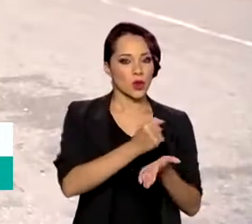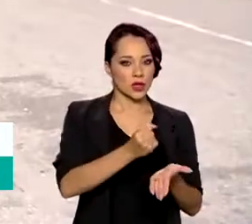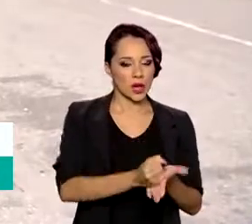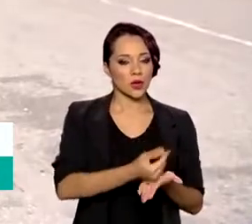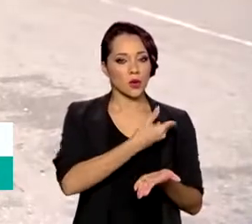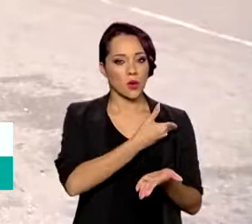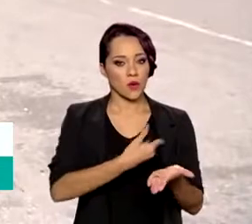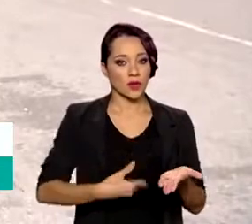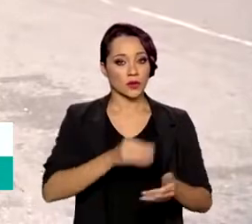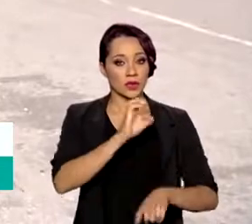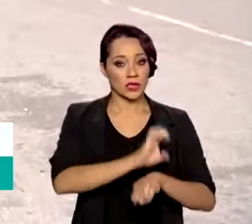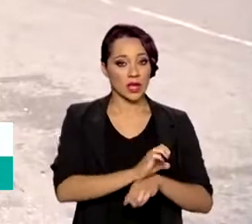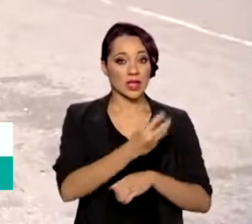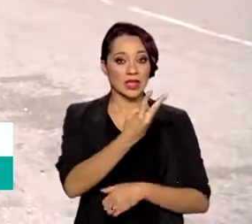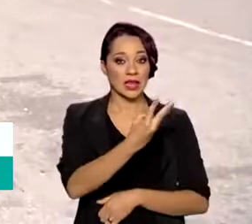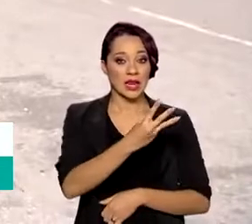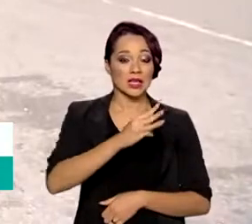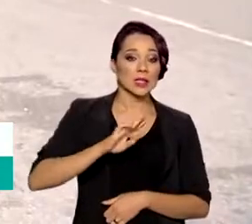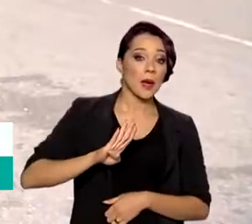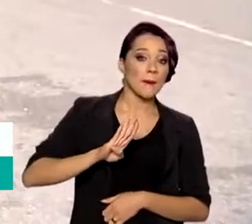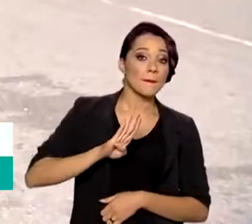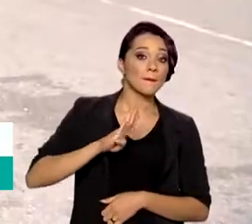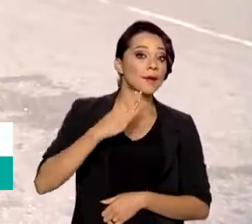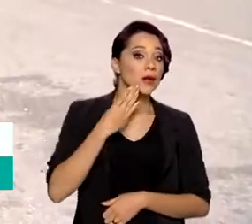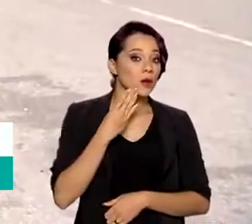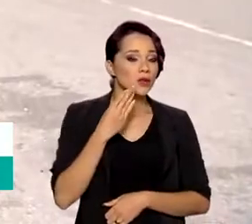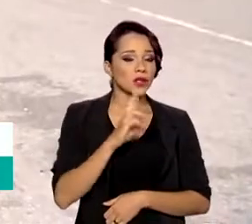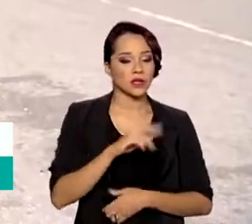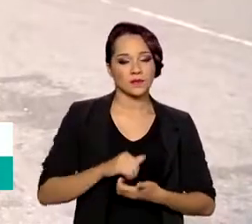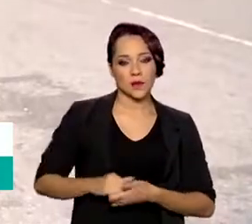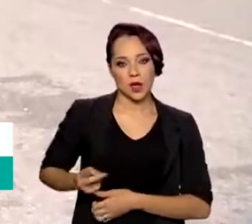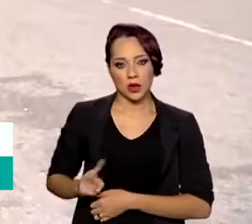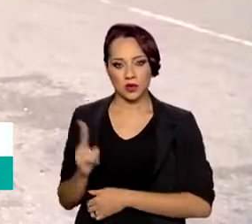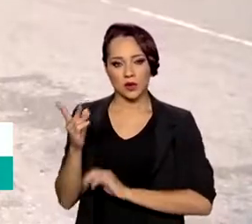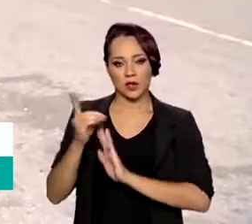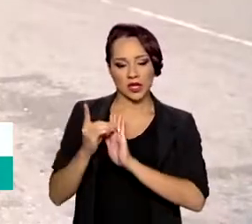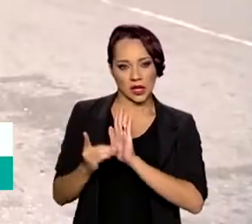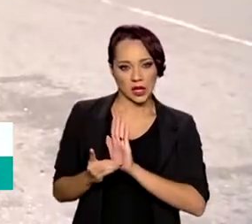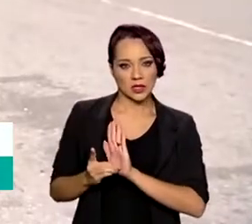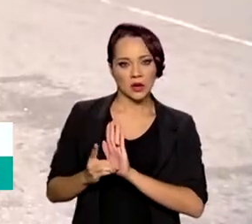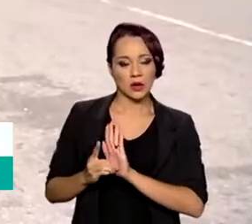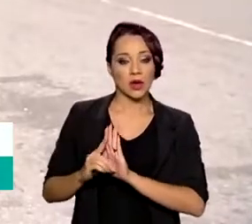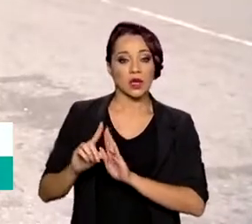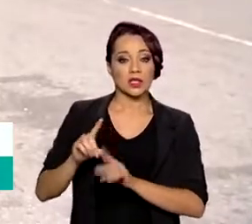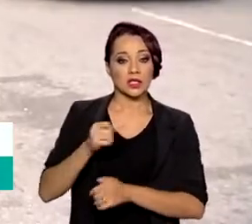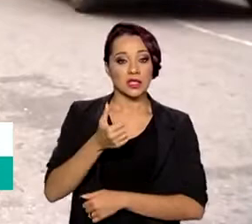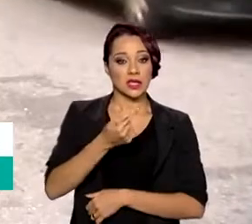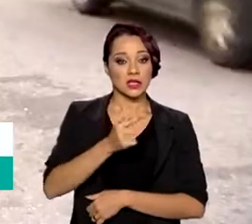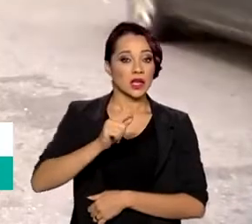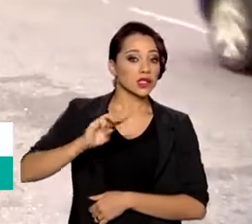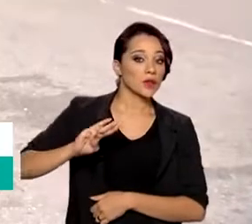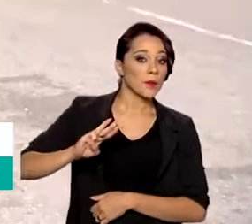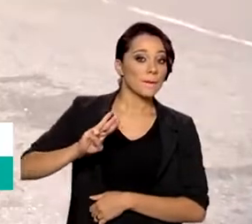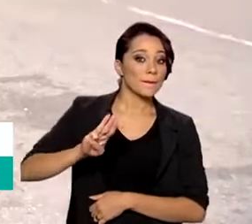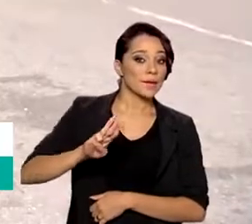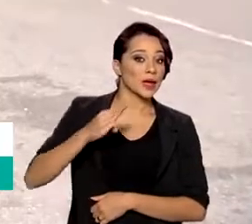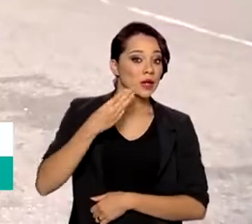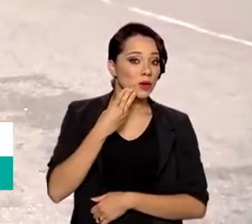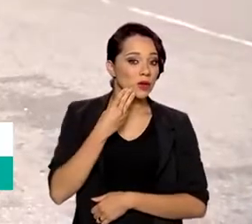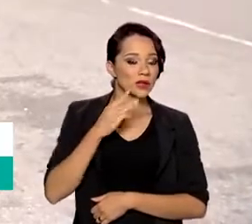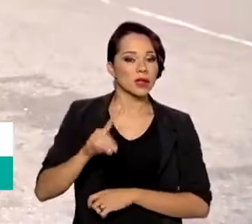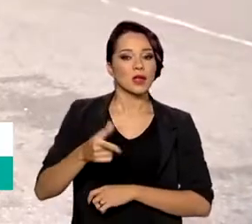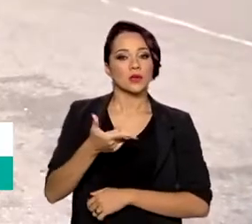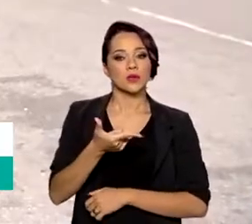com o governo do estado chegam a R$ 3 bilhões. E os valores declarados aí saltaram de 17 milhões em 2006